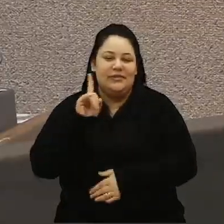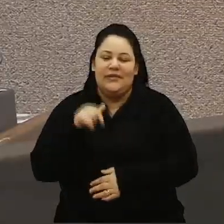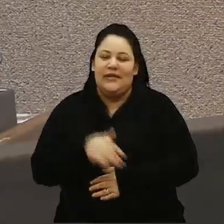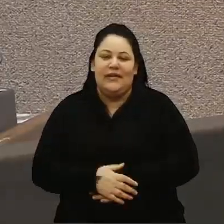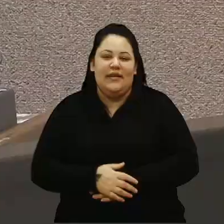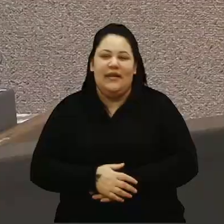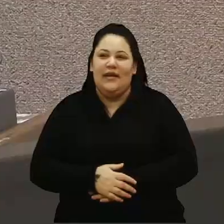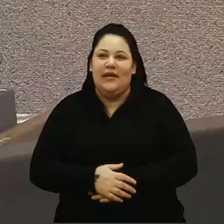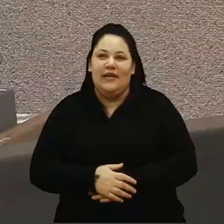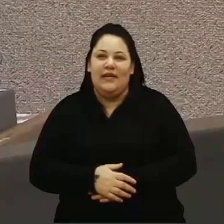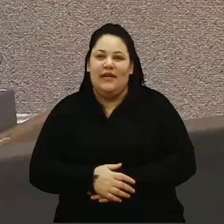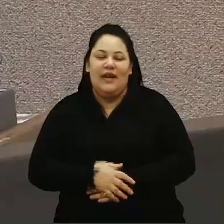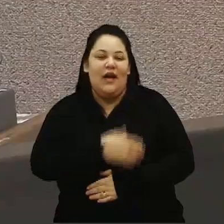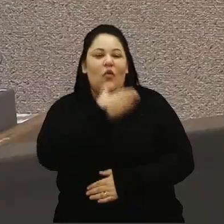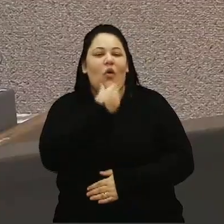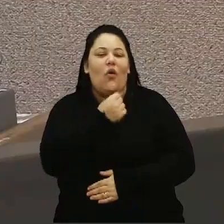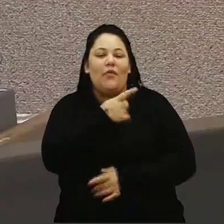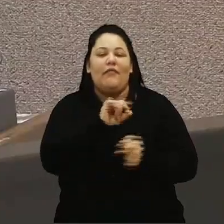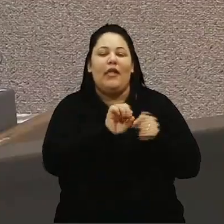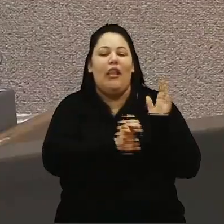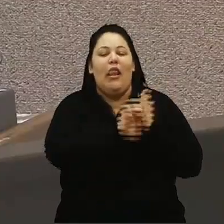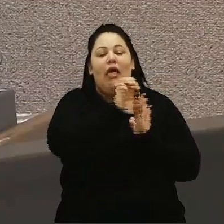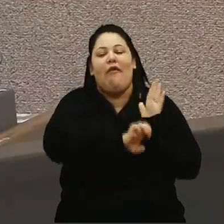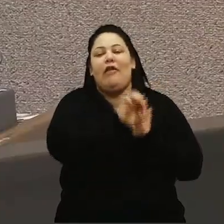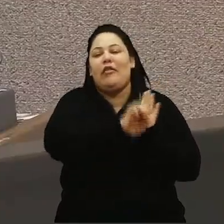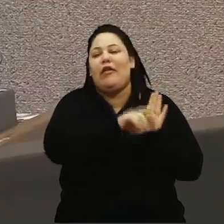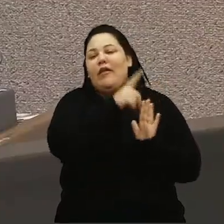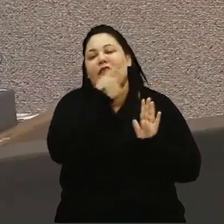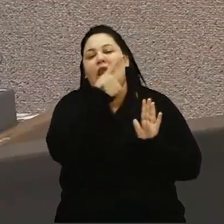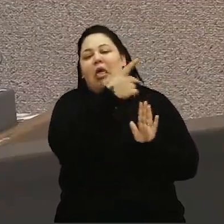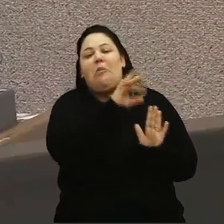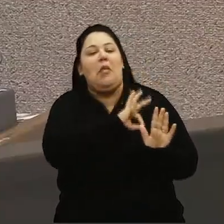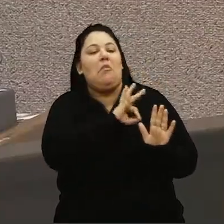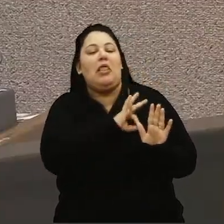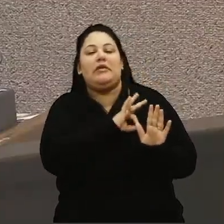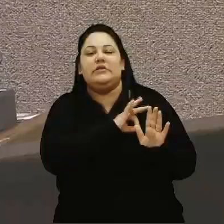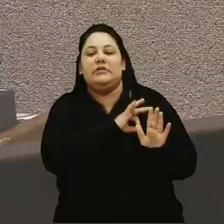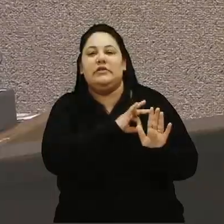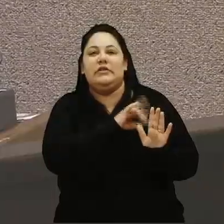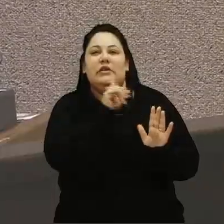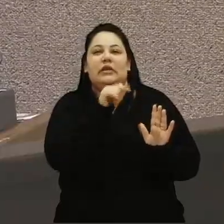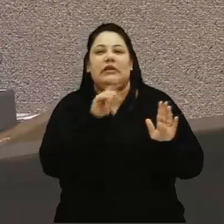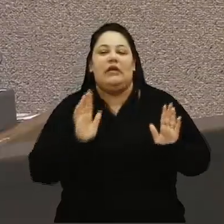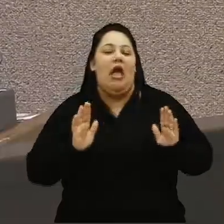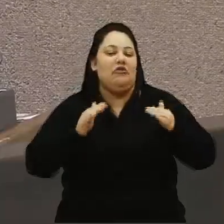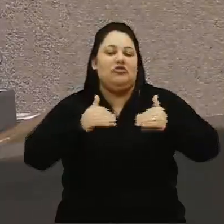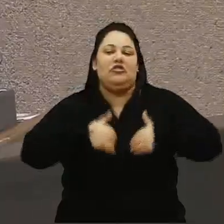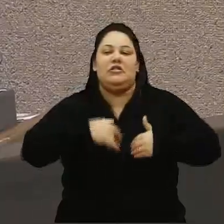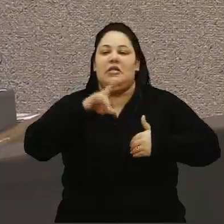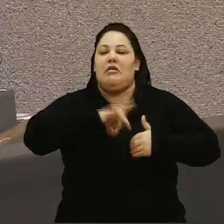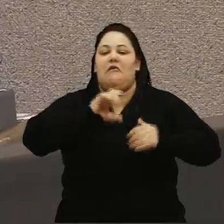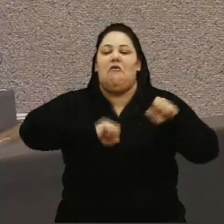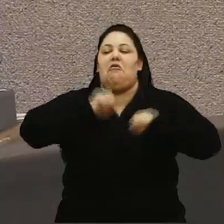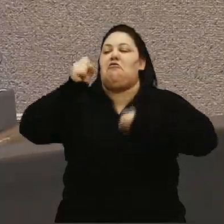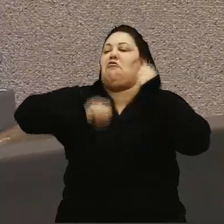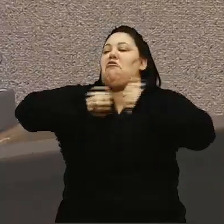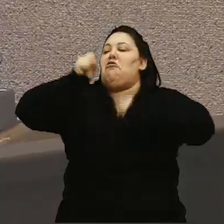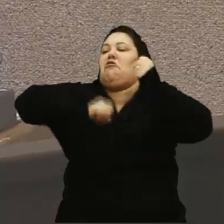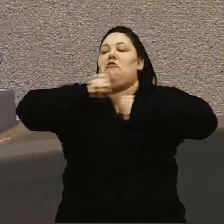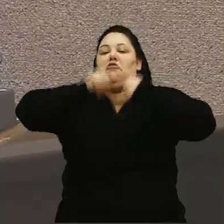né? Aquele cara que fez aquilo no elevador, para concluir, senhor presidente, falou que era autista e teve um surto claustrofóbico,